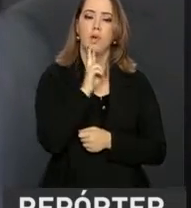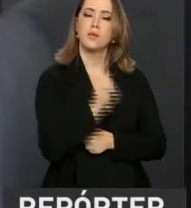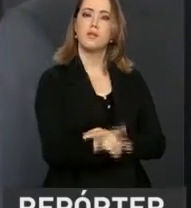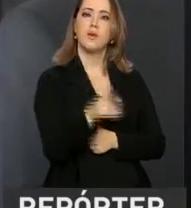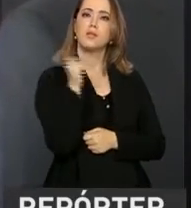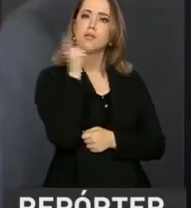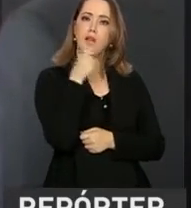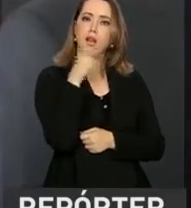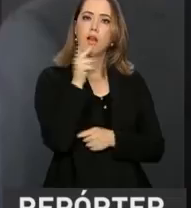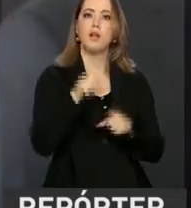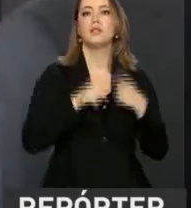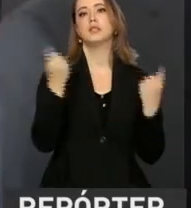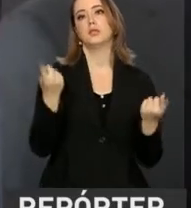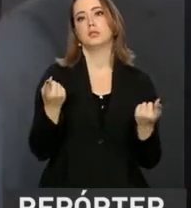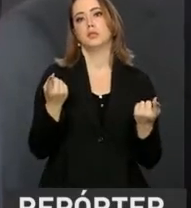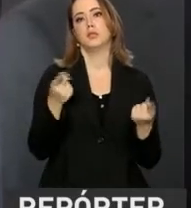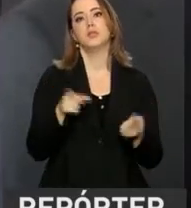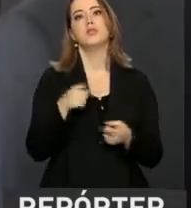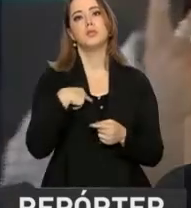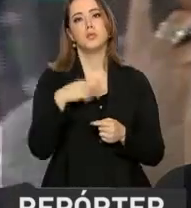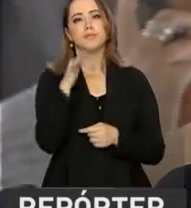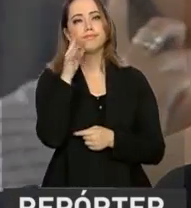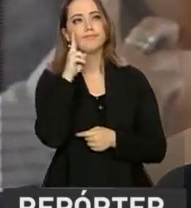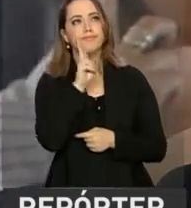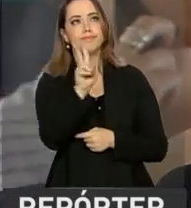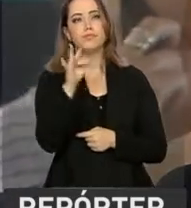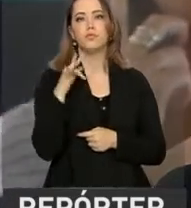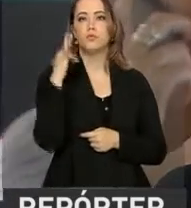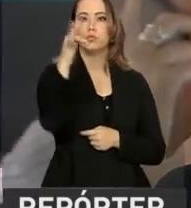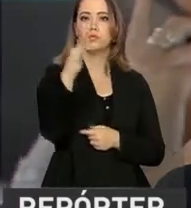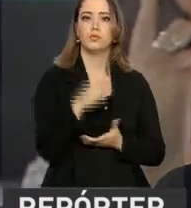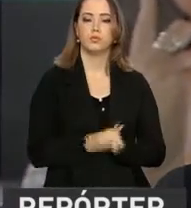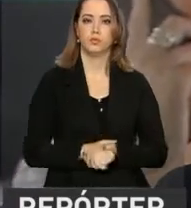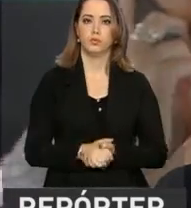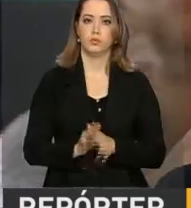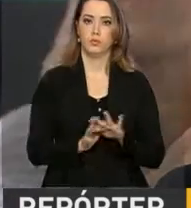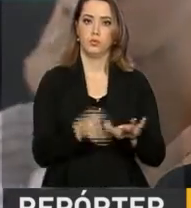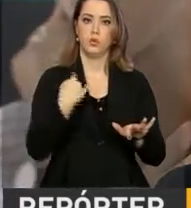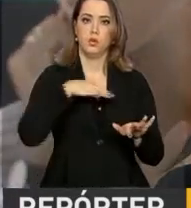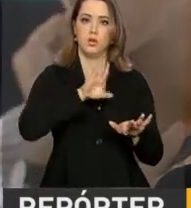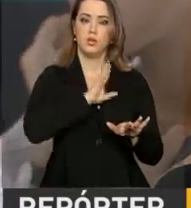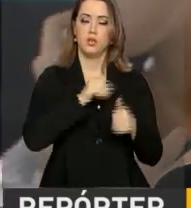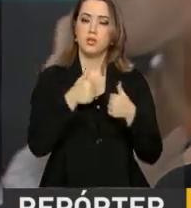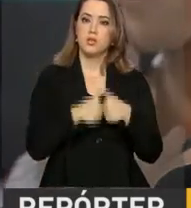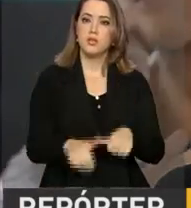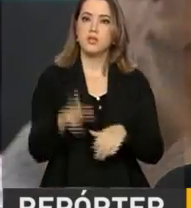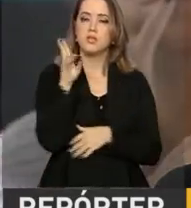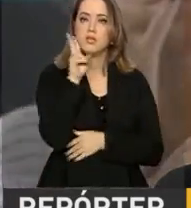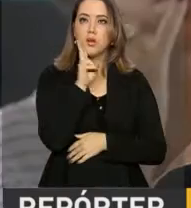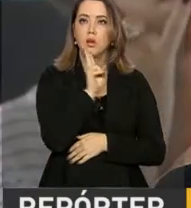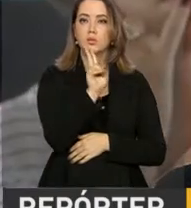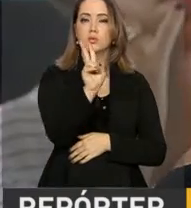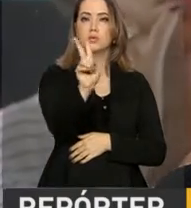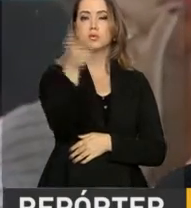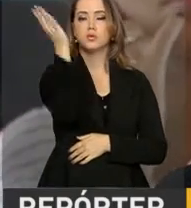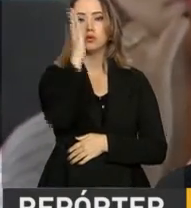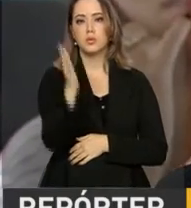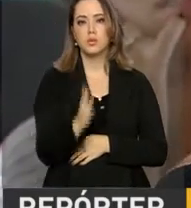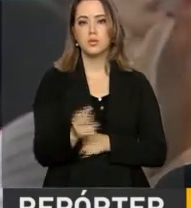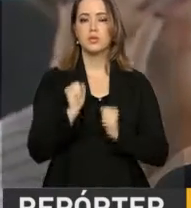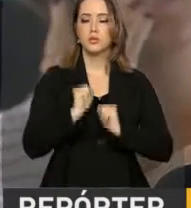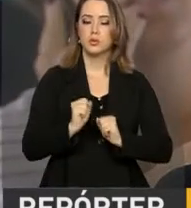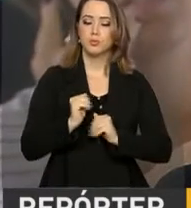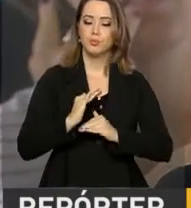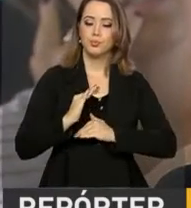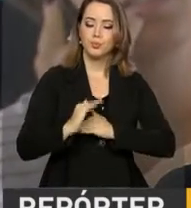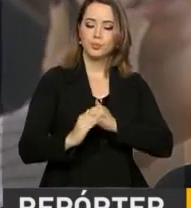mas que considerem também o futuro. Nós estamos olhando o Brasil para que a gente possa dar os passos seguintes. Nós vimos